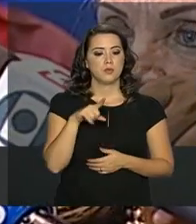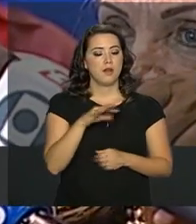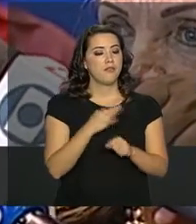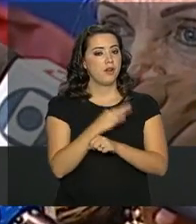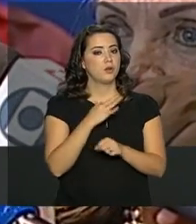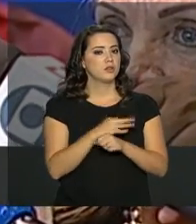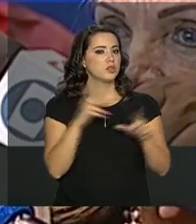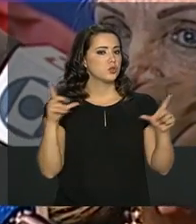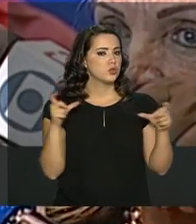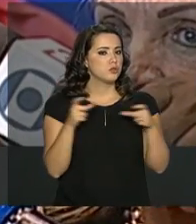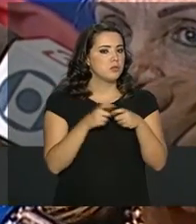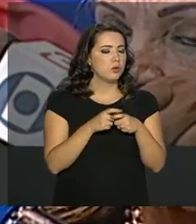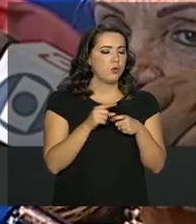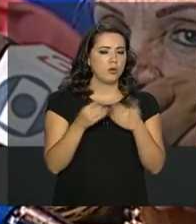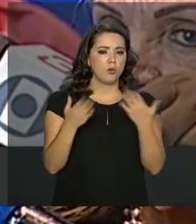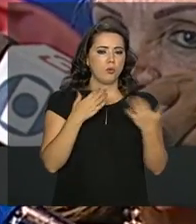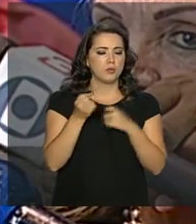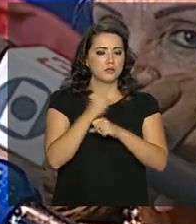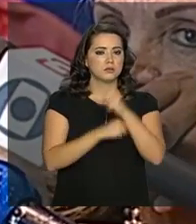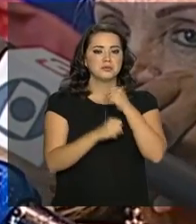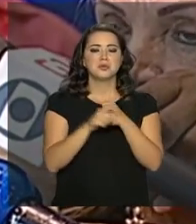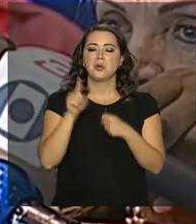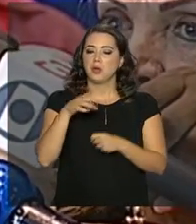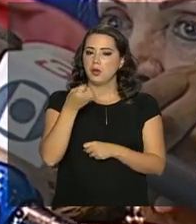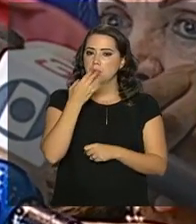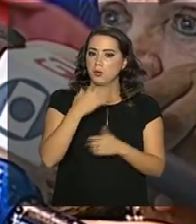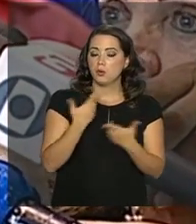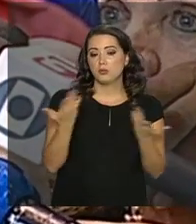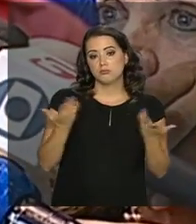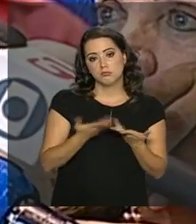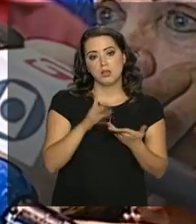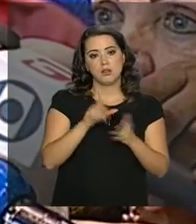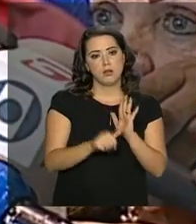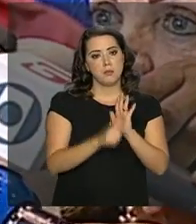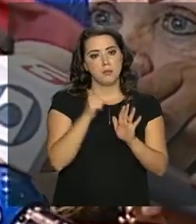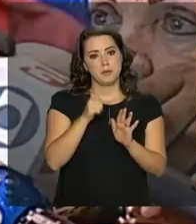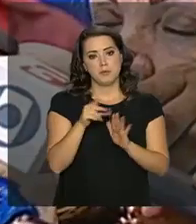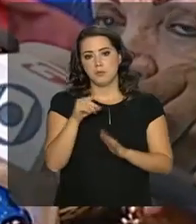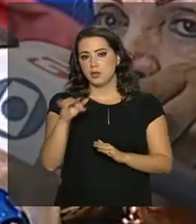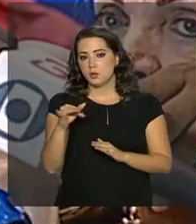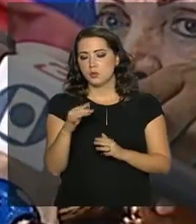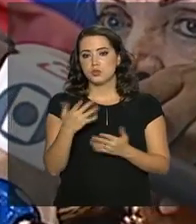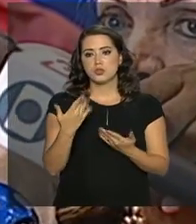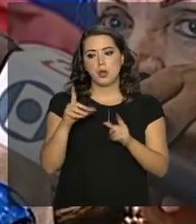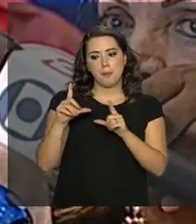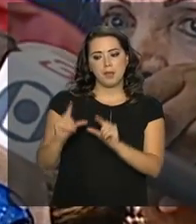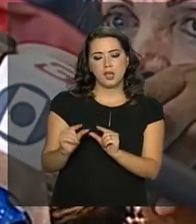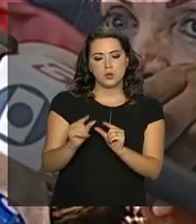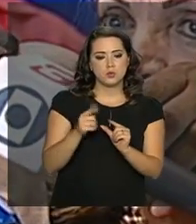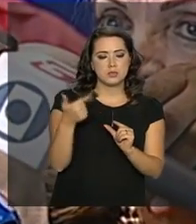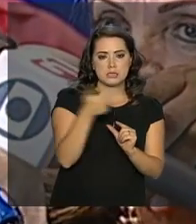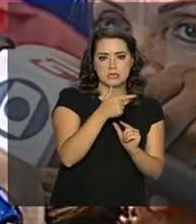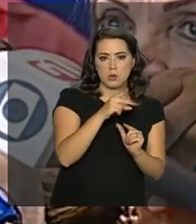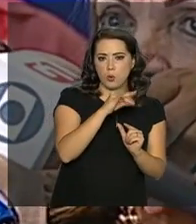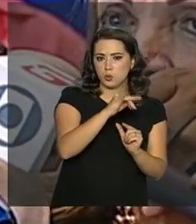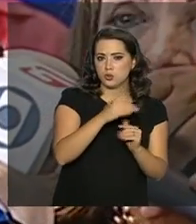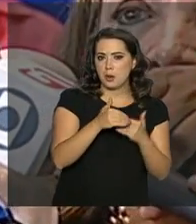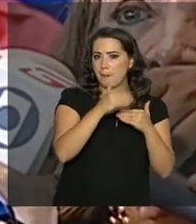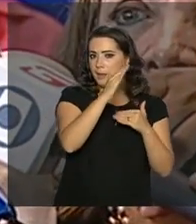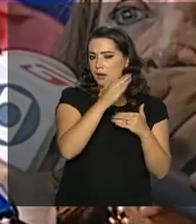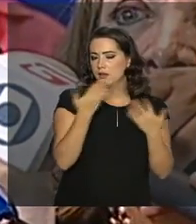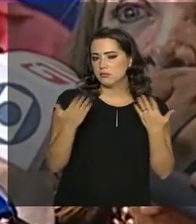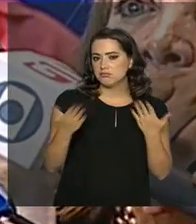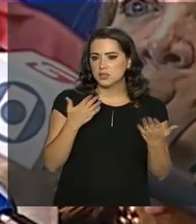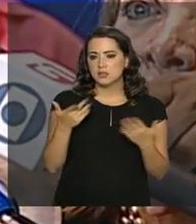do que nos últimos anos também um sucesso é um pouco maior do que o primeiro dia o que é normal às vezes o o aluno não tenha um desempenho